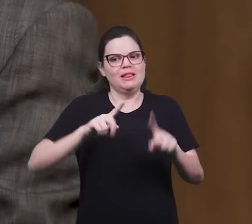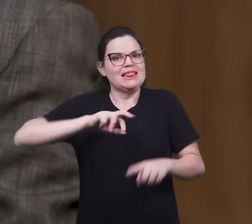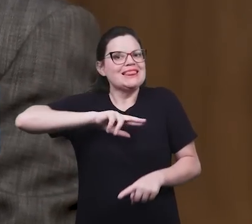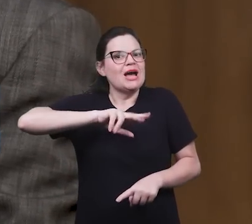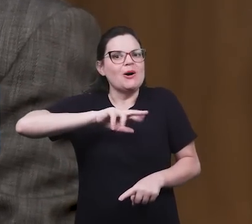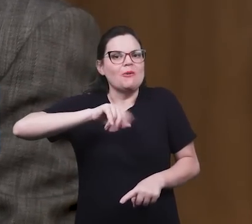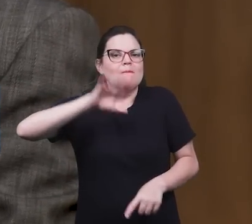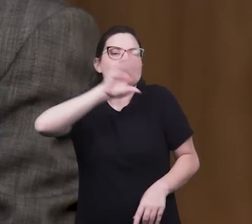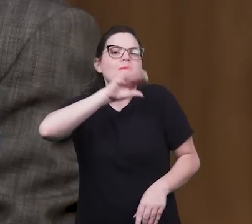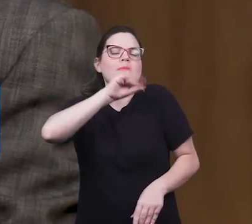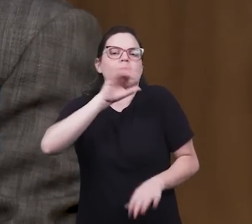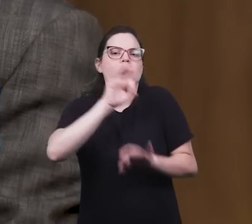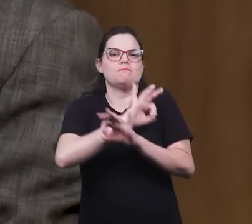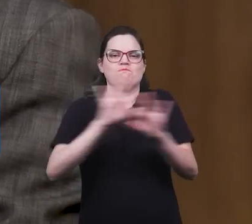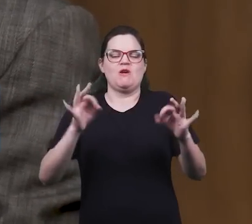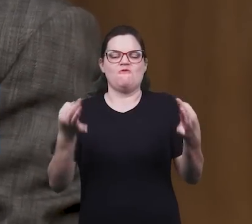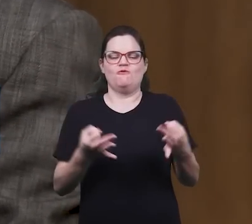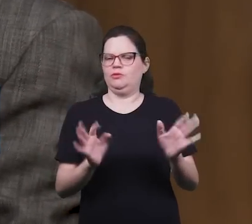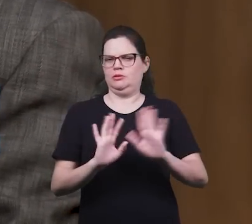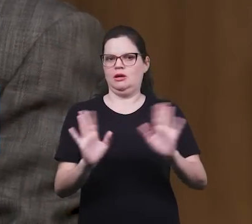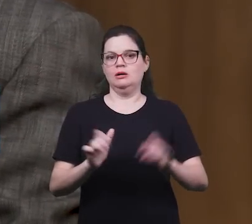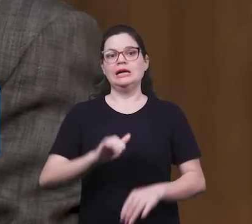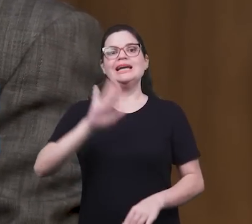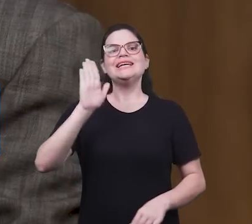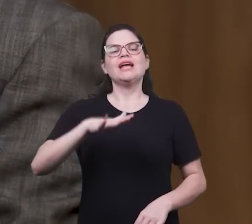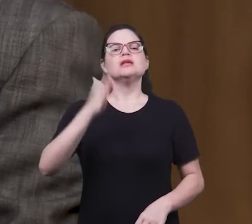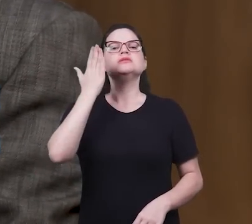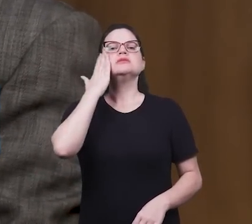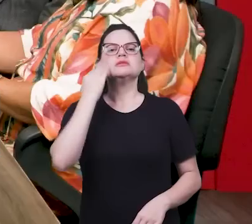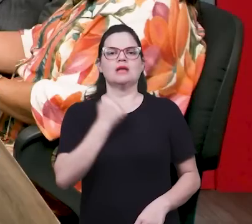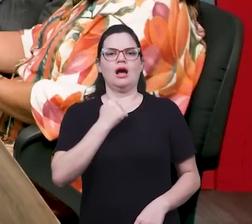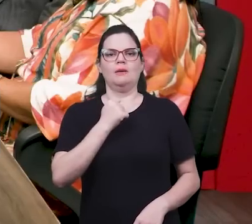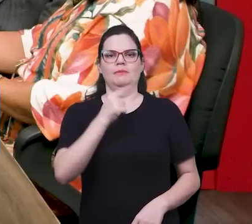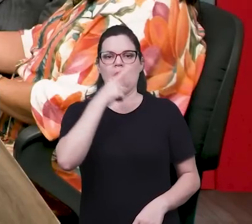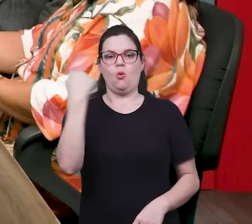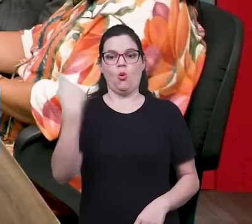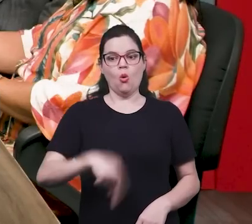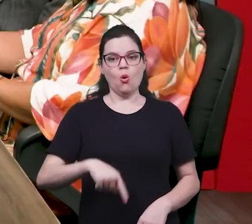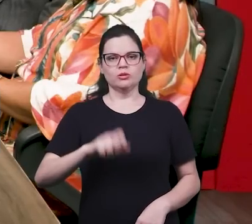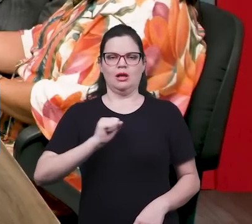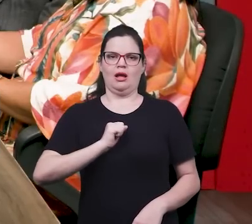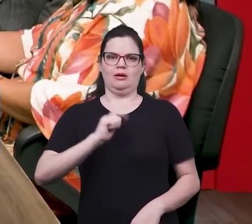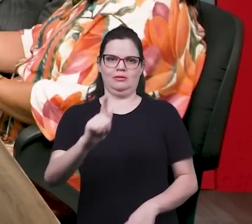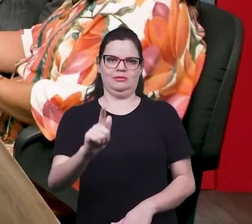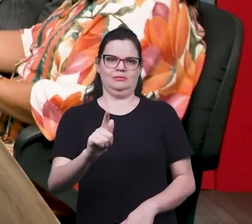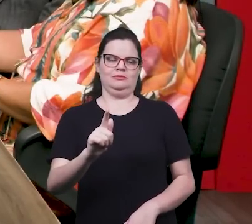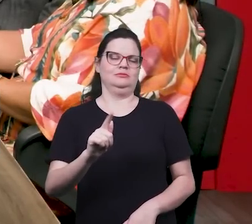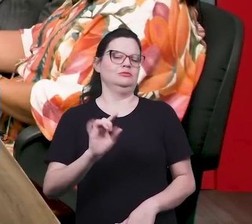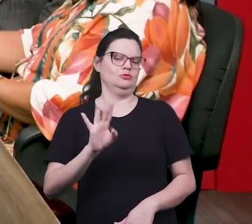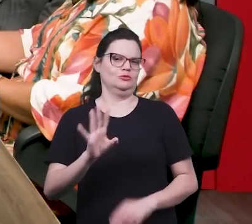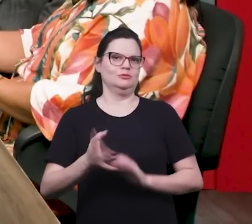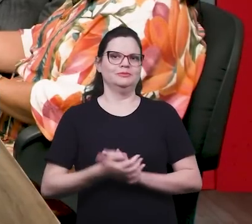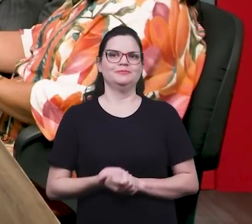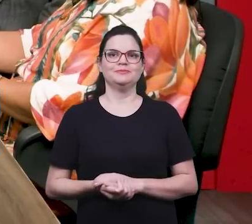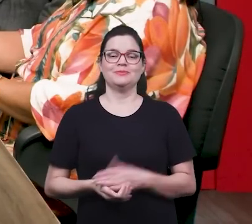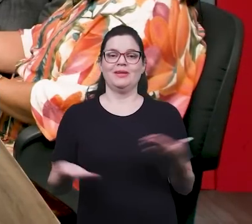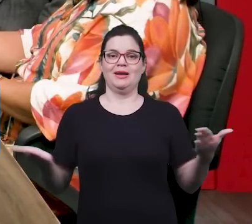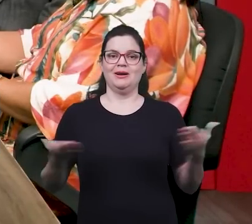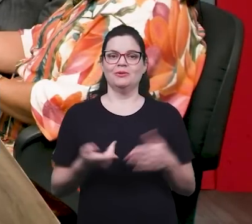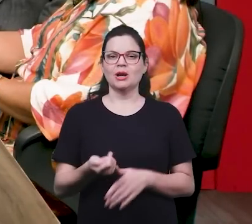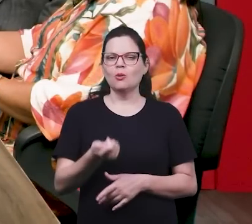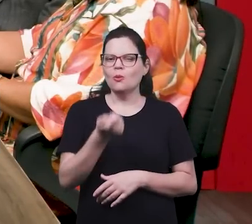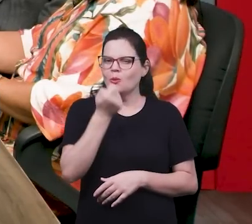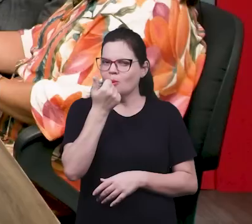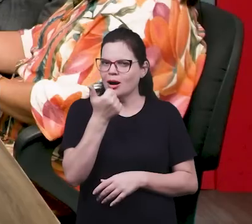fluente em russo, não. Quem é fluente em russo é pastor Alexandre Gueiros, aí ele é. Ah, que bênção, muito bom. Nós estamos quase